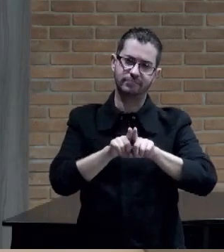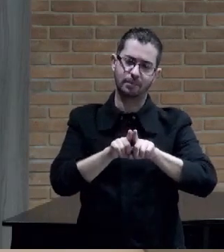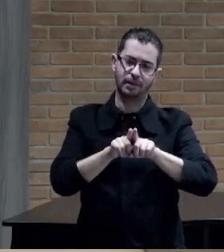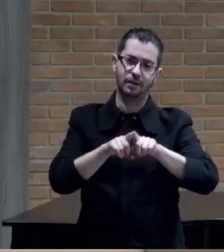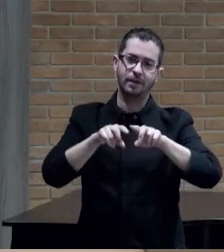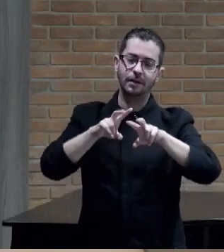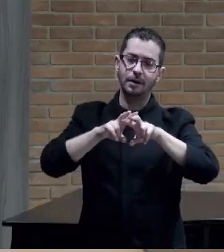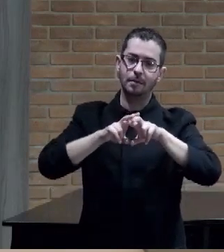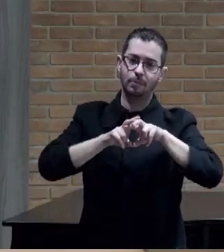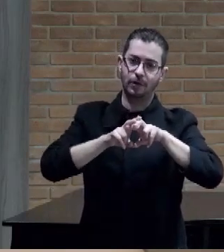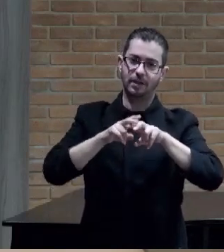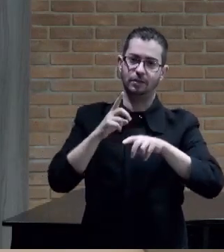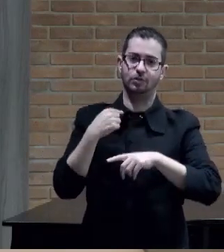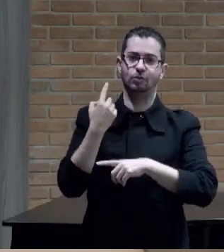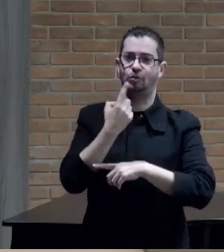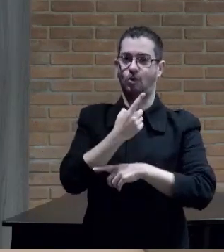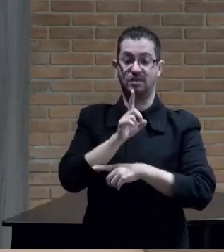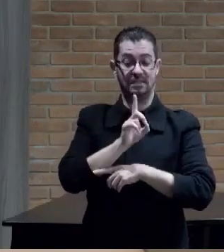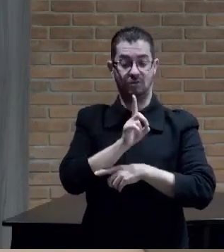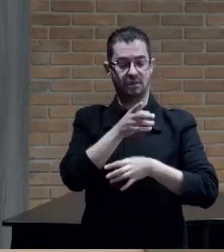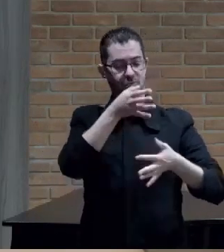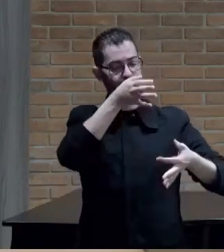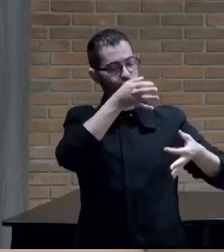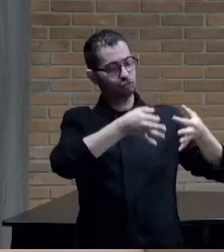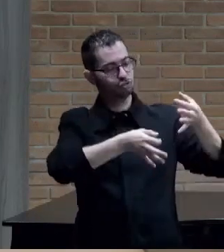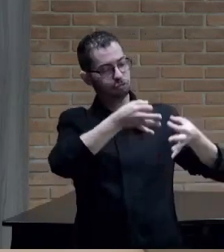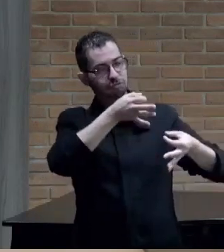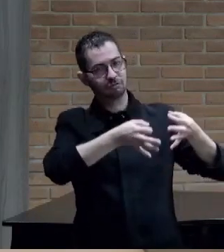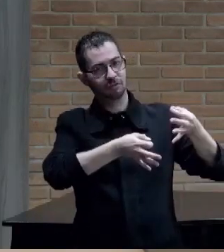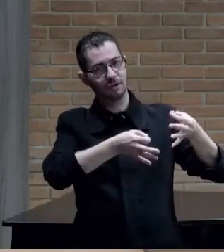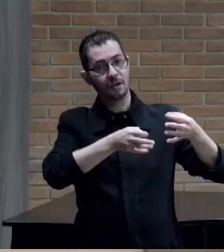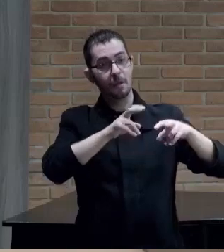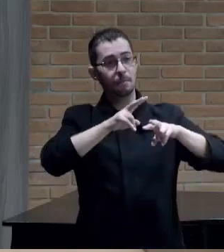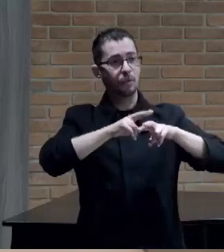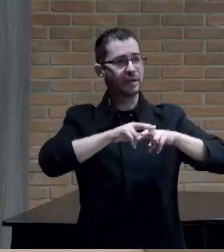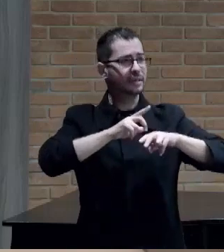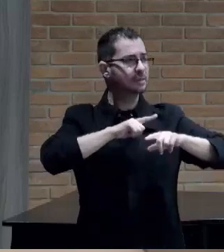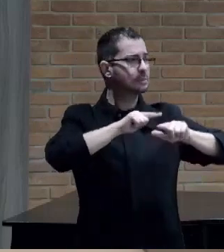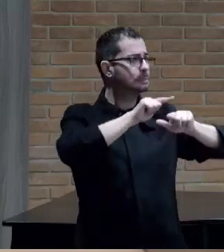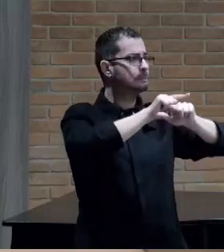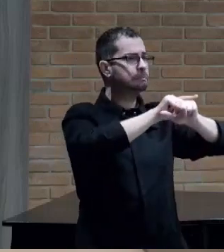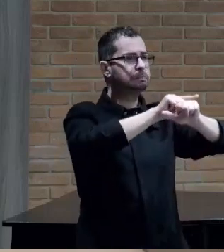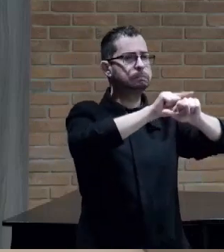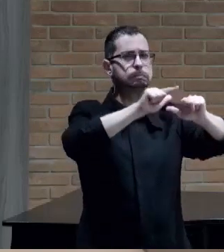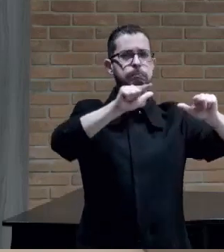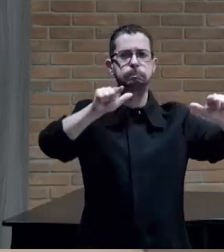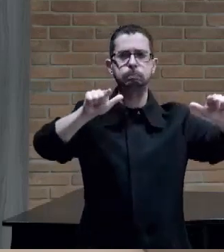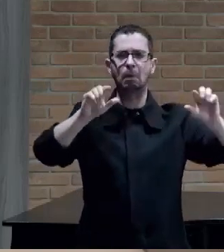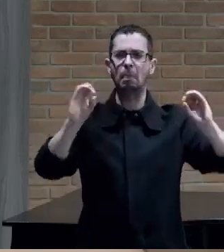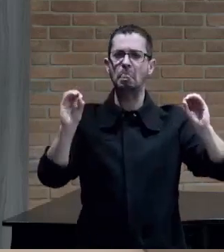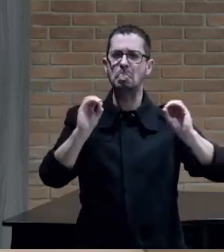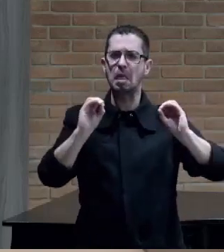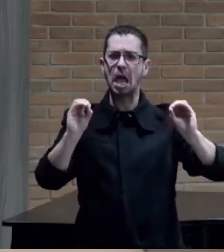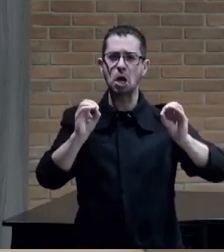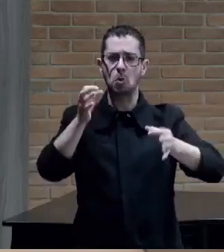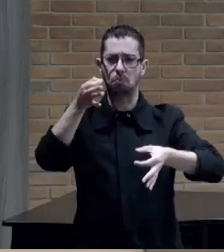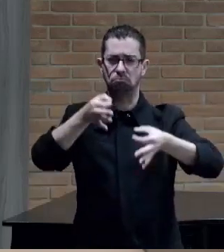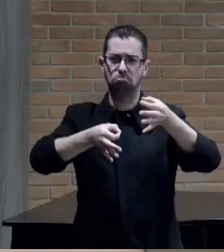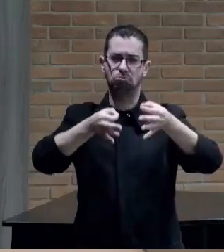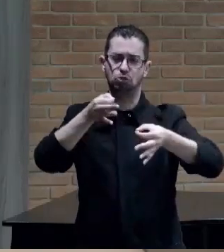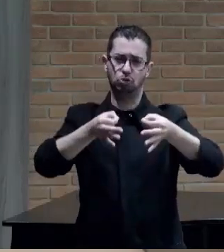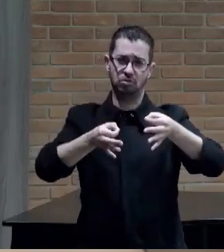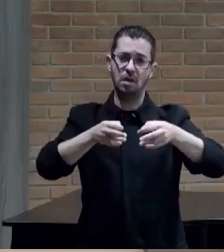Por isso que nós não somos justos. Por isso que não há nenhum justo, nenhum sequer. Por isso que você precisa